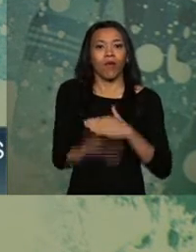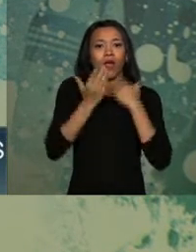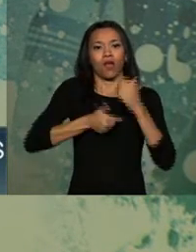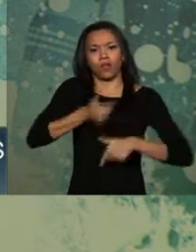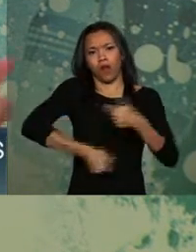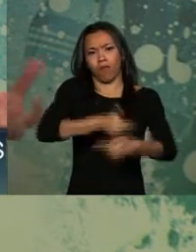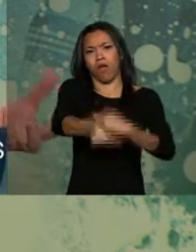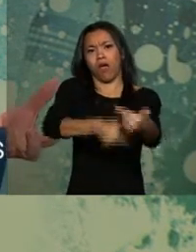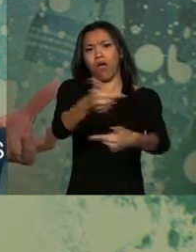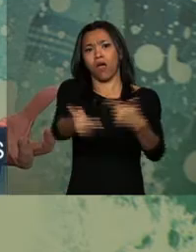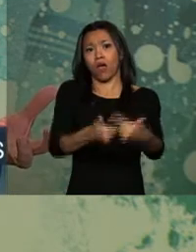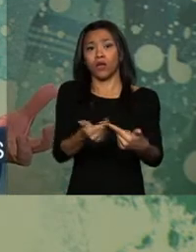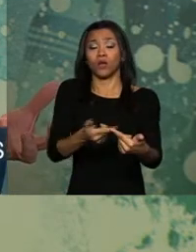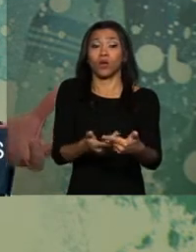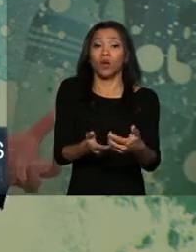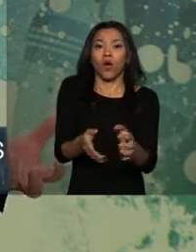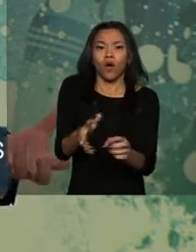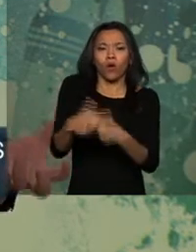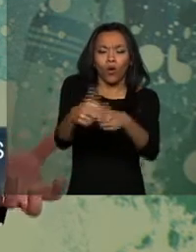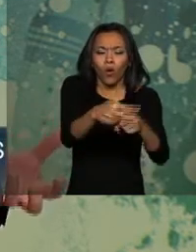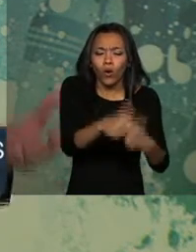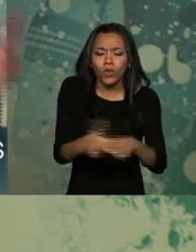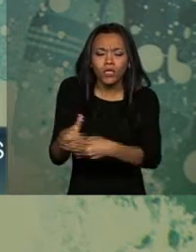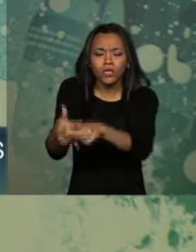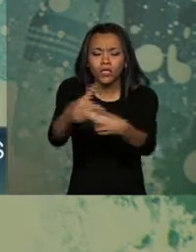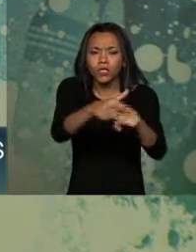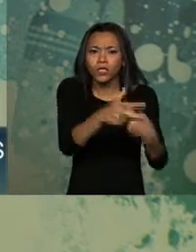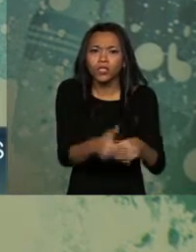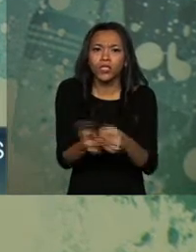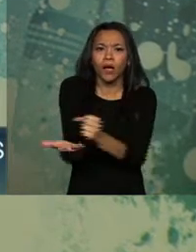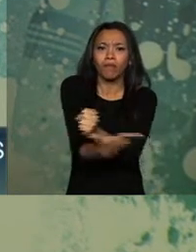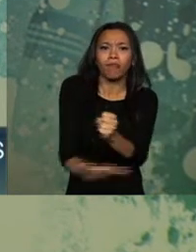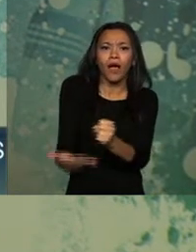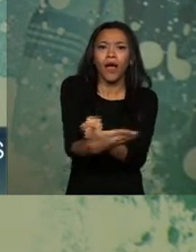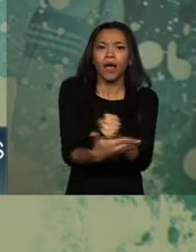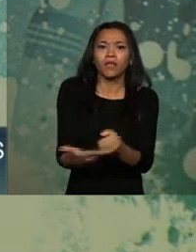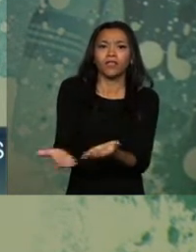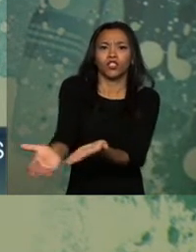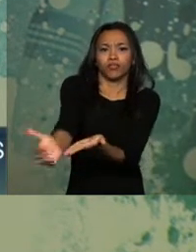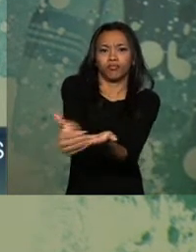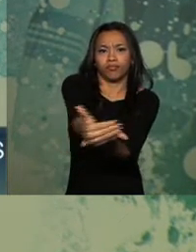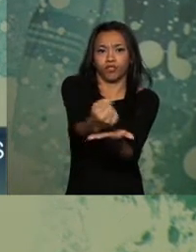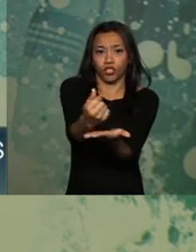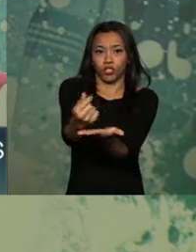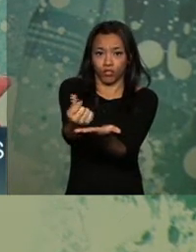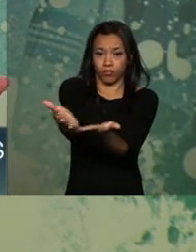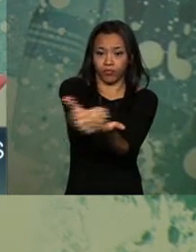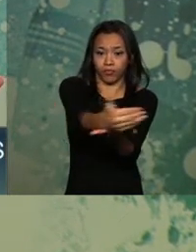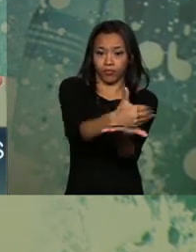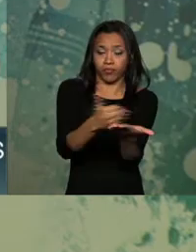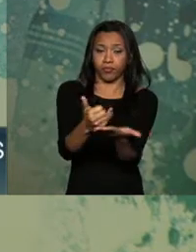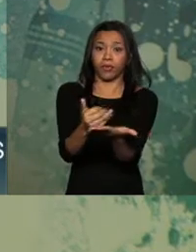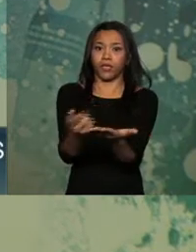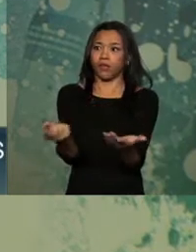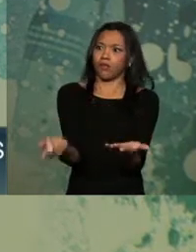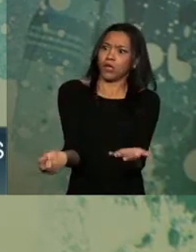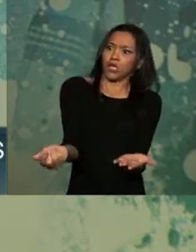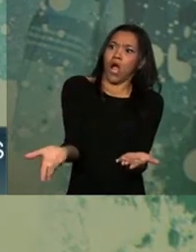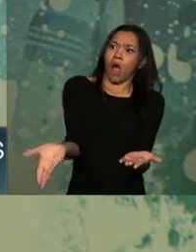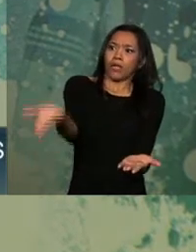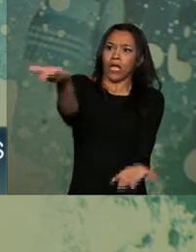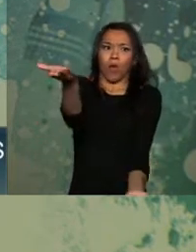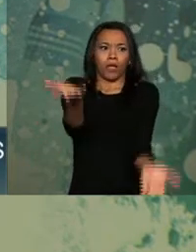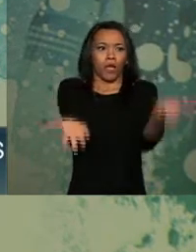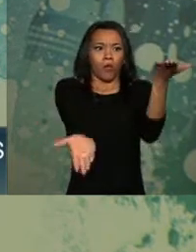Aumentar a base de tributação e não aumentar o tributo sobre os mesmos. E o aumento da base da tributação vem por